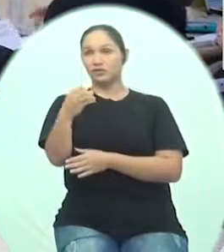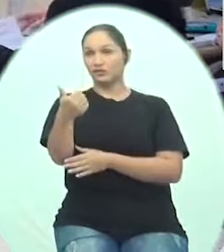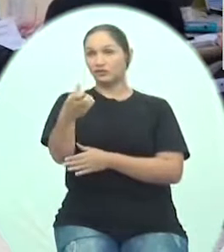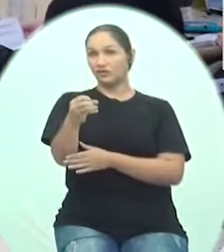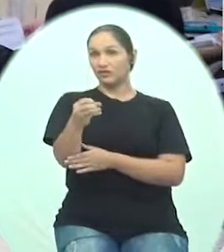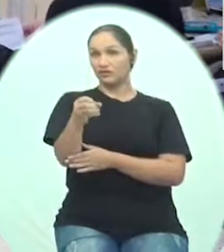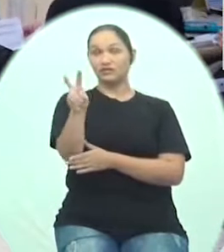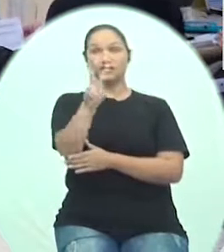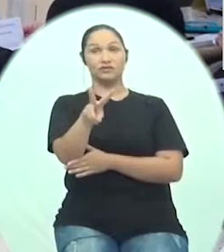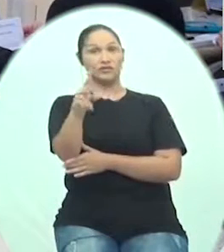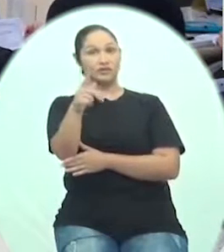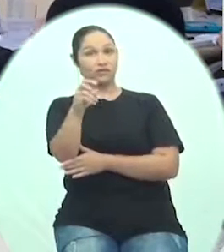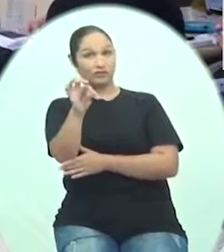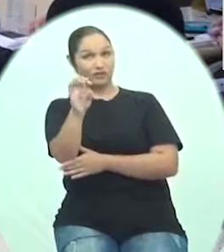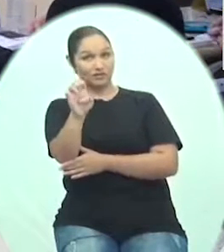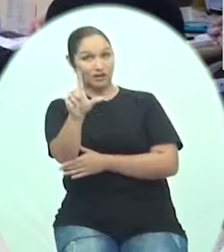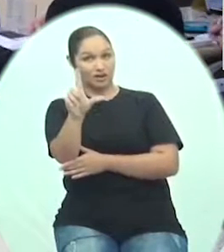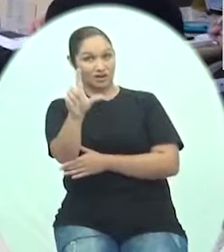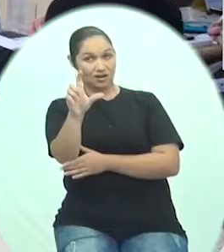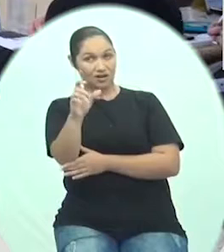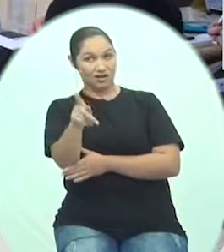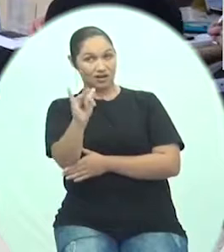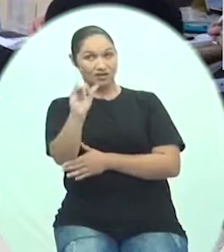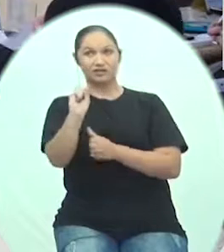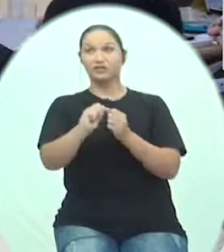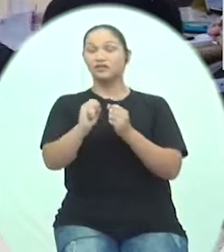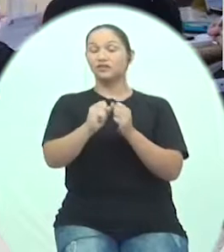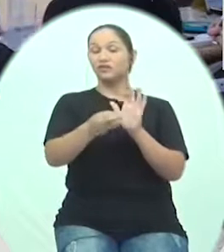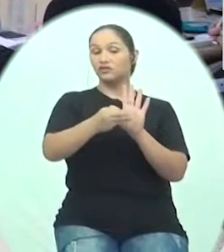potel indicação números